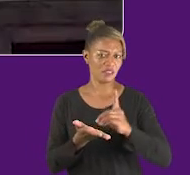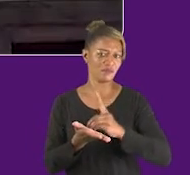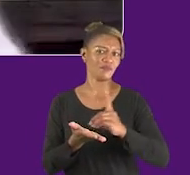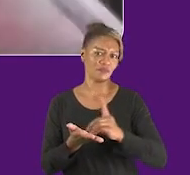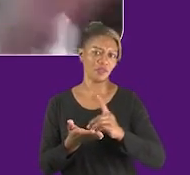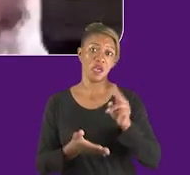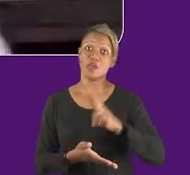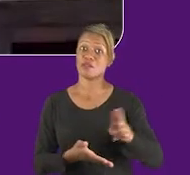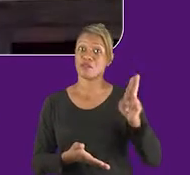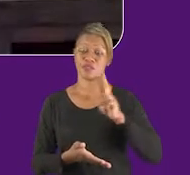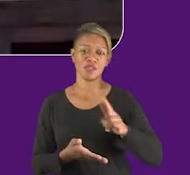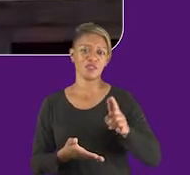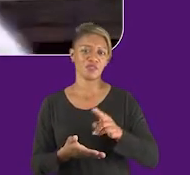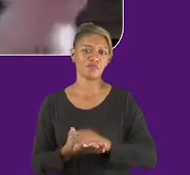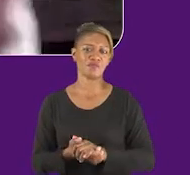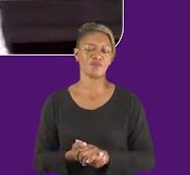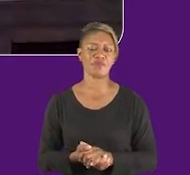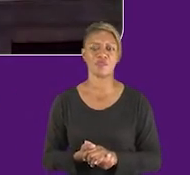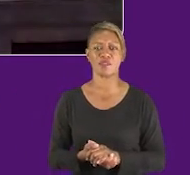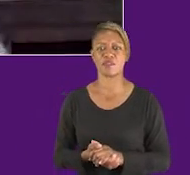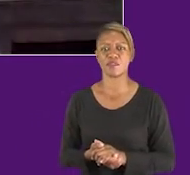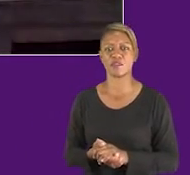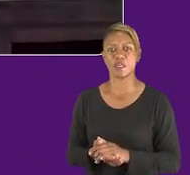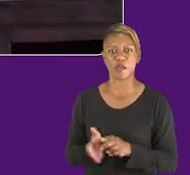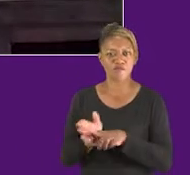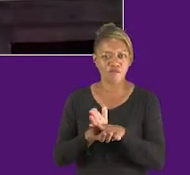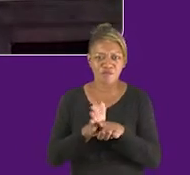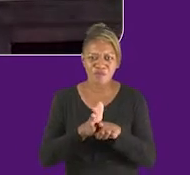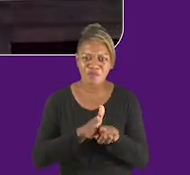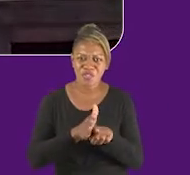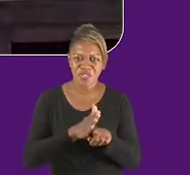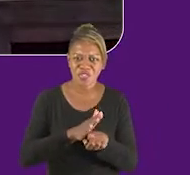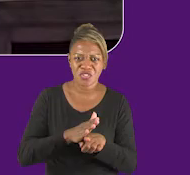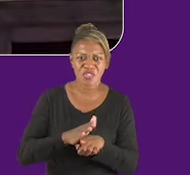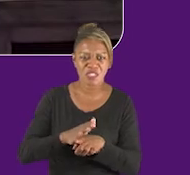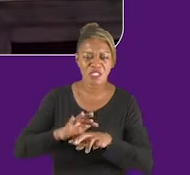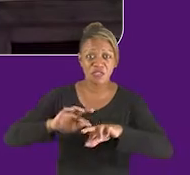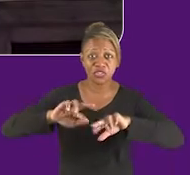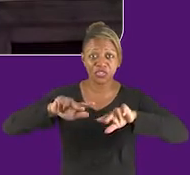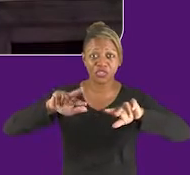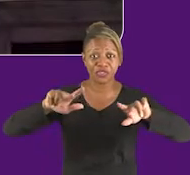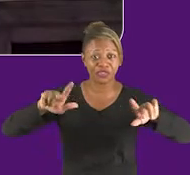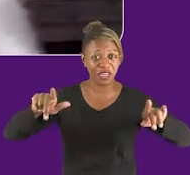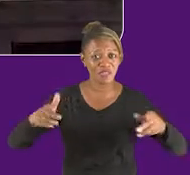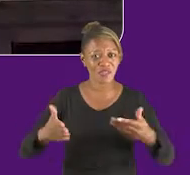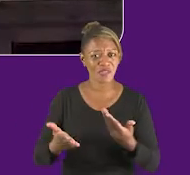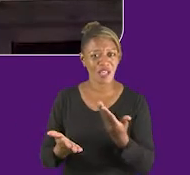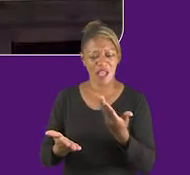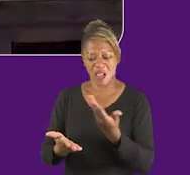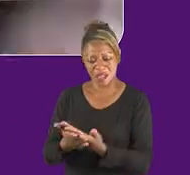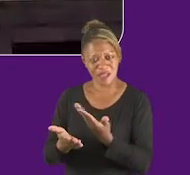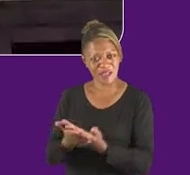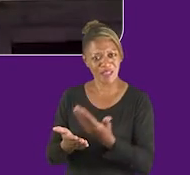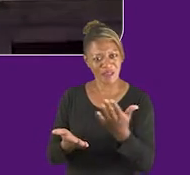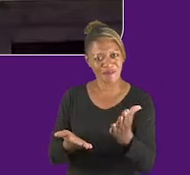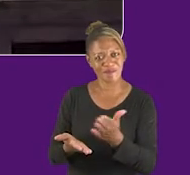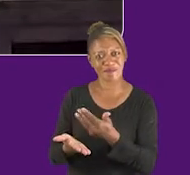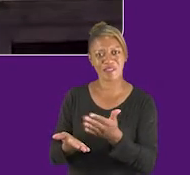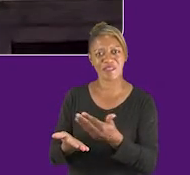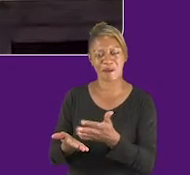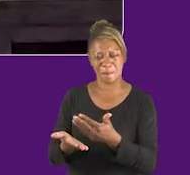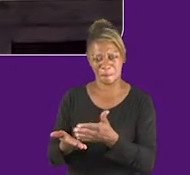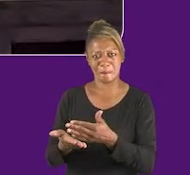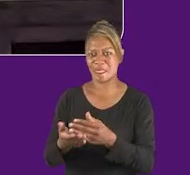muito dá um Google com design fink vai achar uma série de materiais sejam ele pago sejam